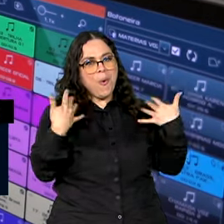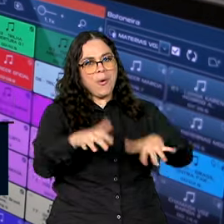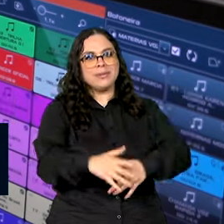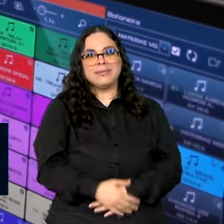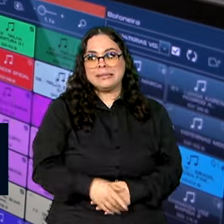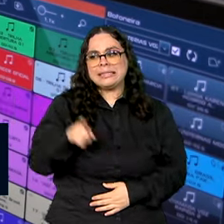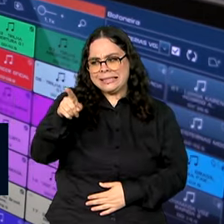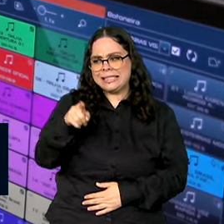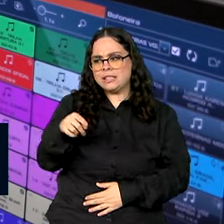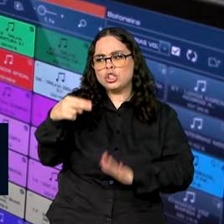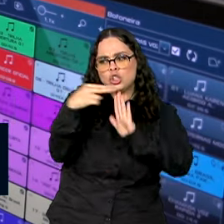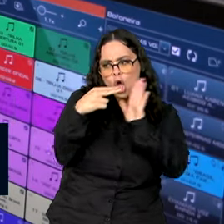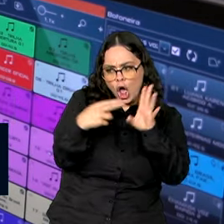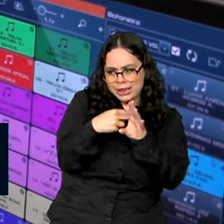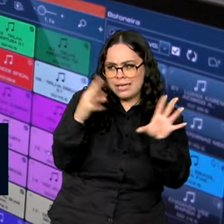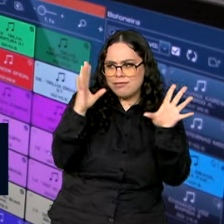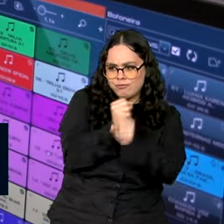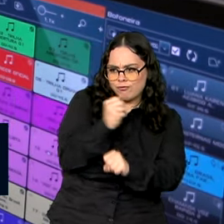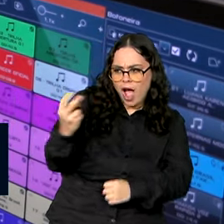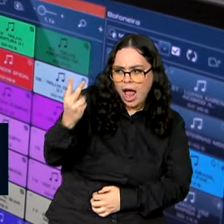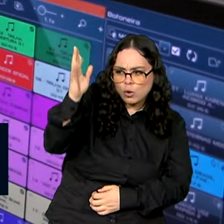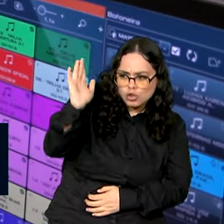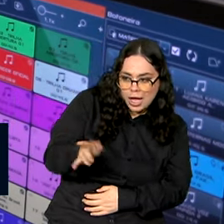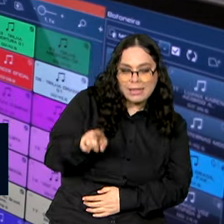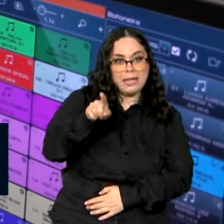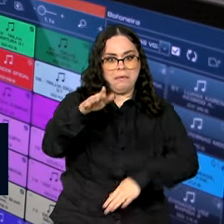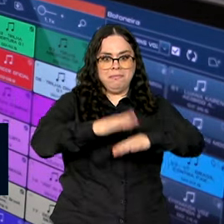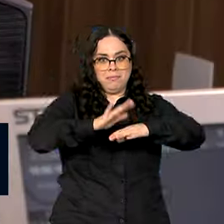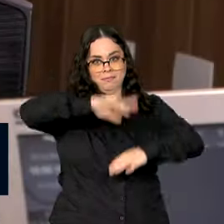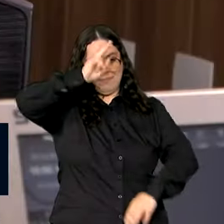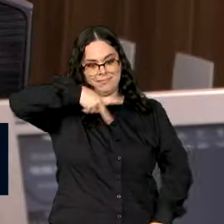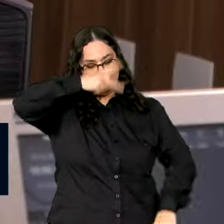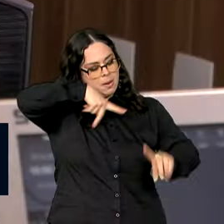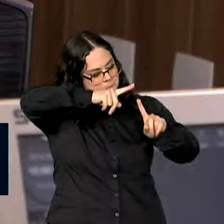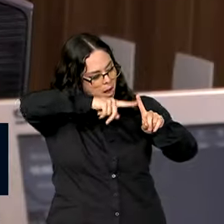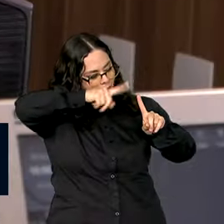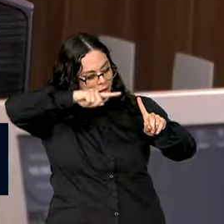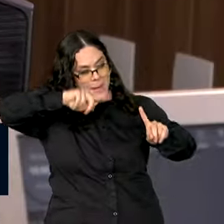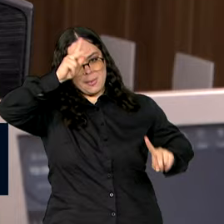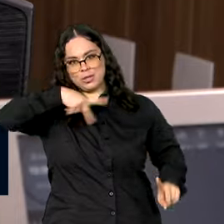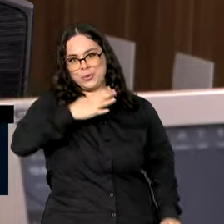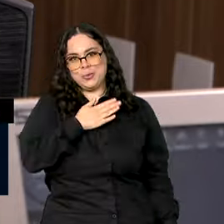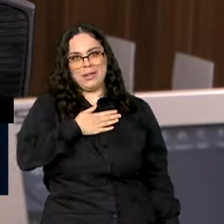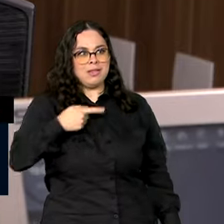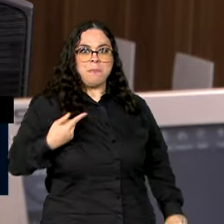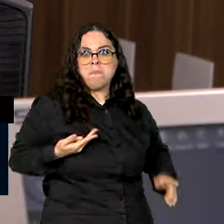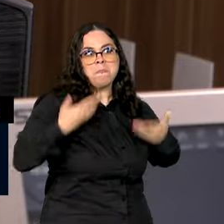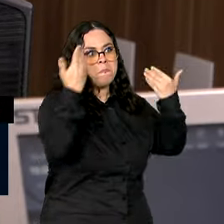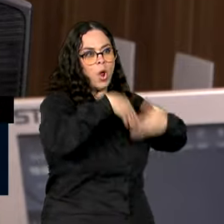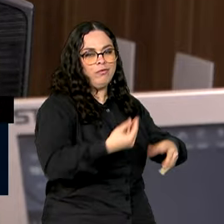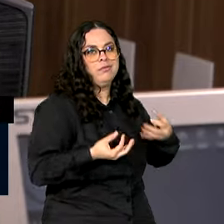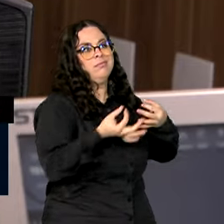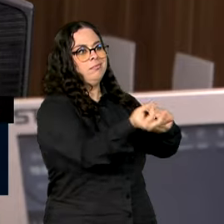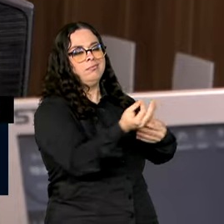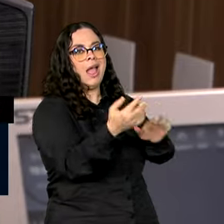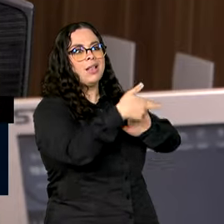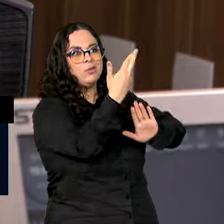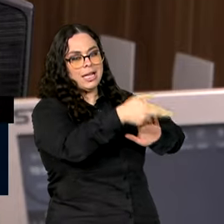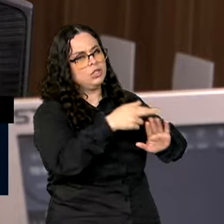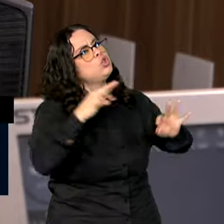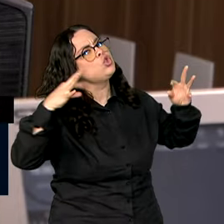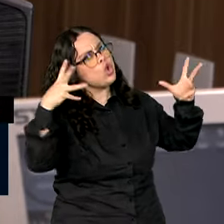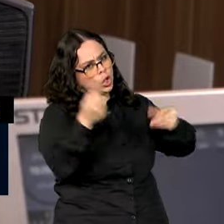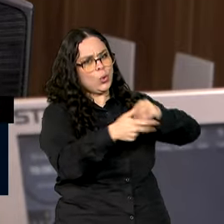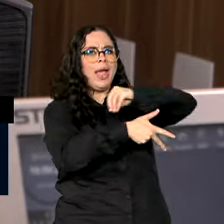treineiros não vale ainda né Não só vale para eles para eles terem uma noção como estão indo os resultados do Enem são sempre válidos em